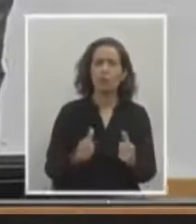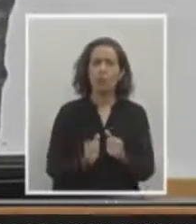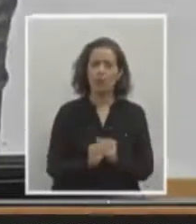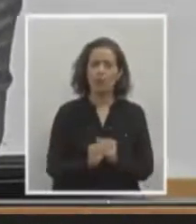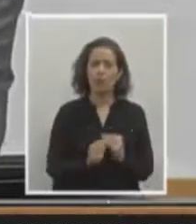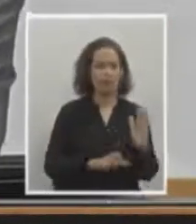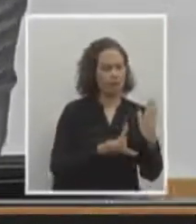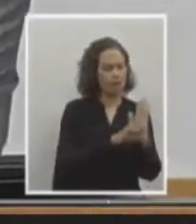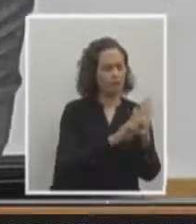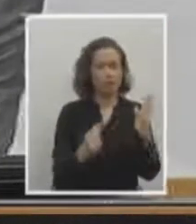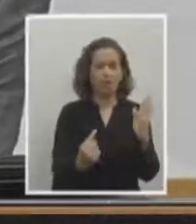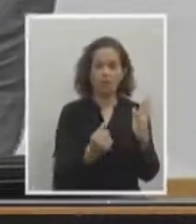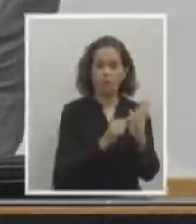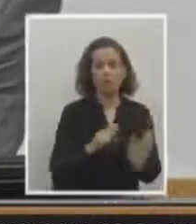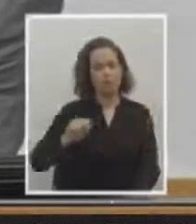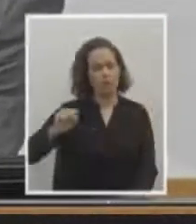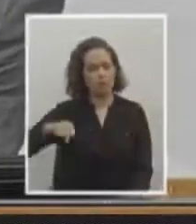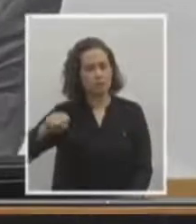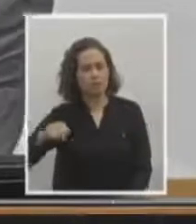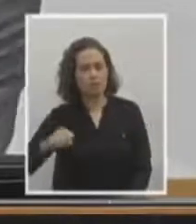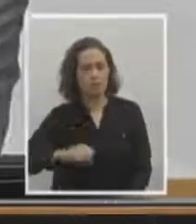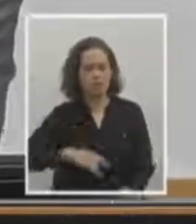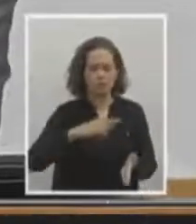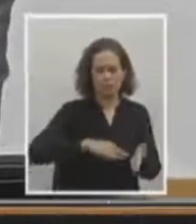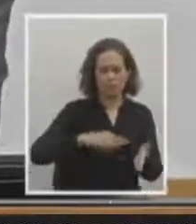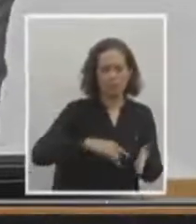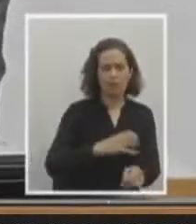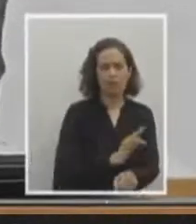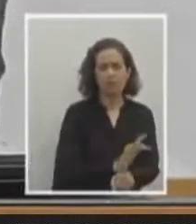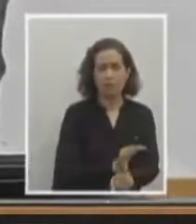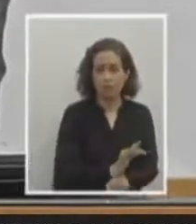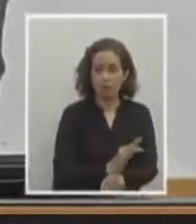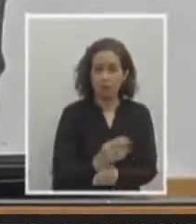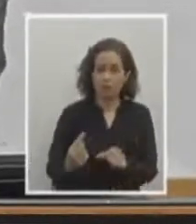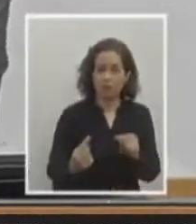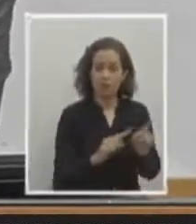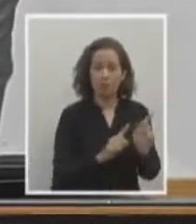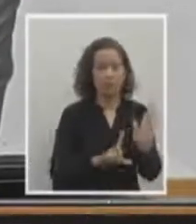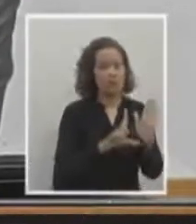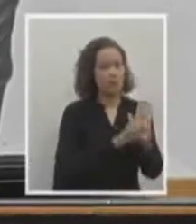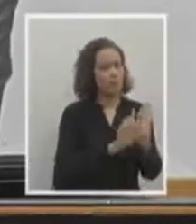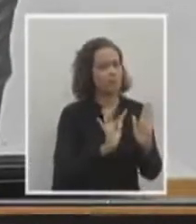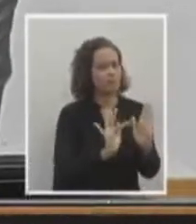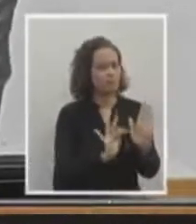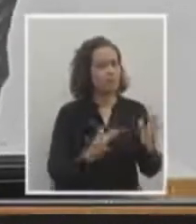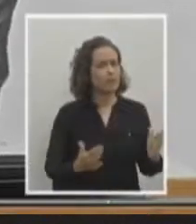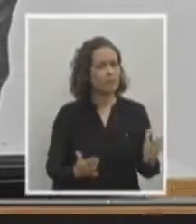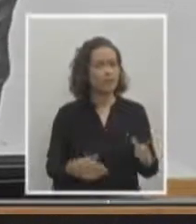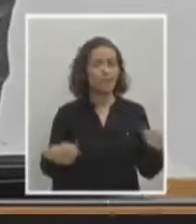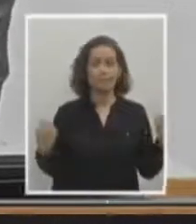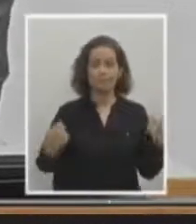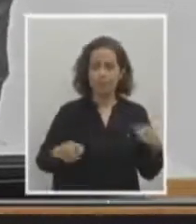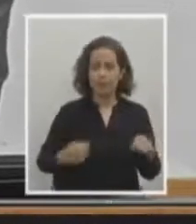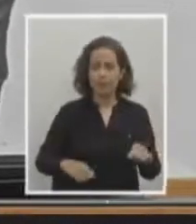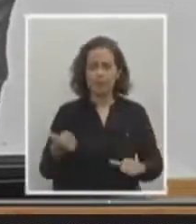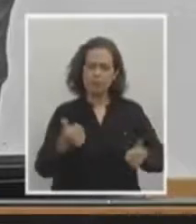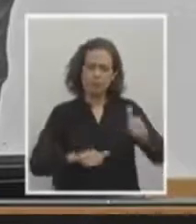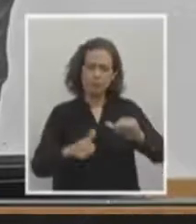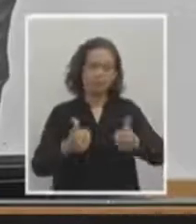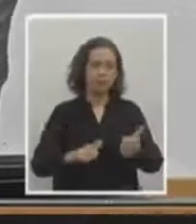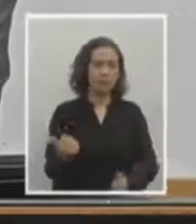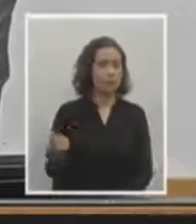que ferem legislações, inclusive uma lei federal. Então, nós precisamos reavaliar e mudar